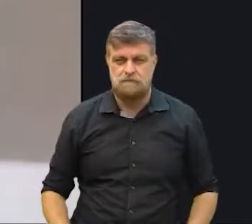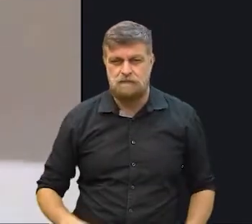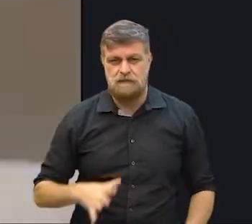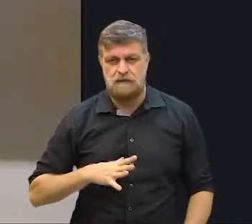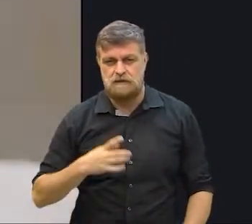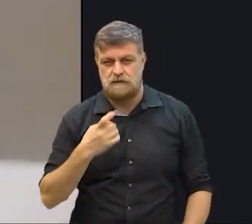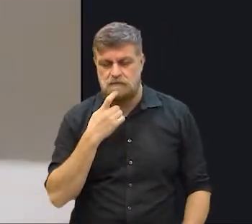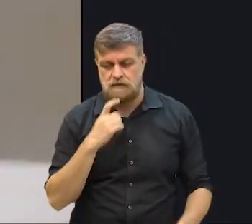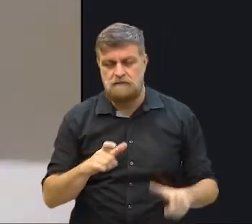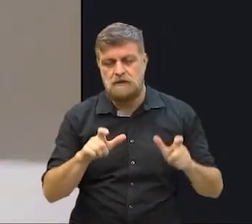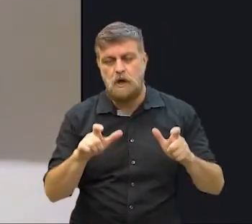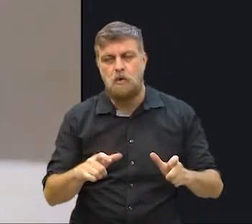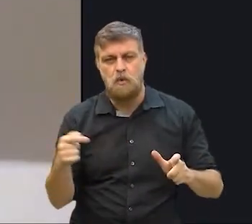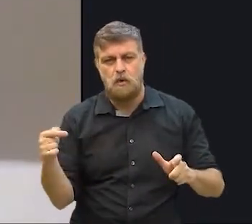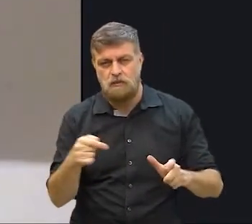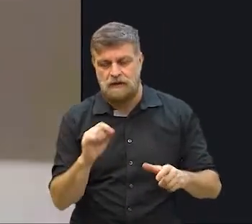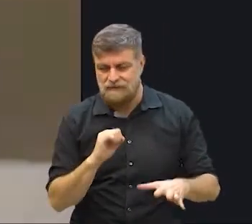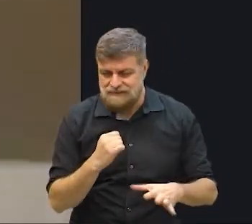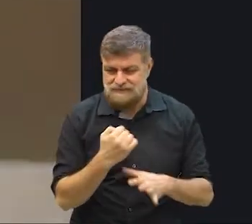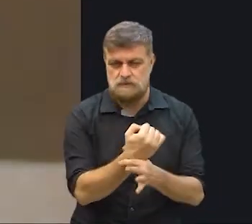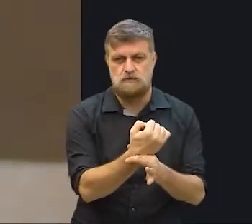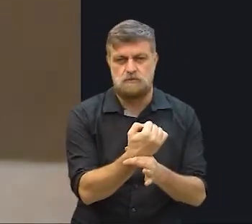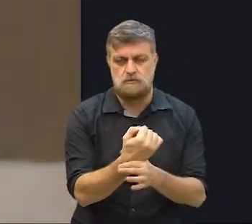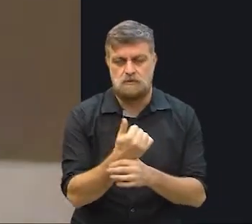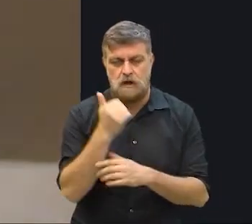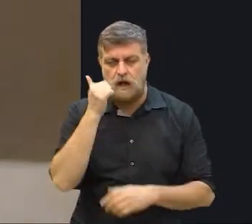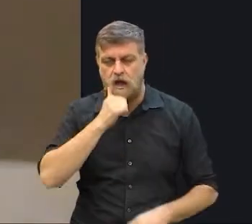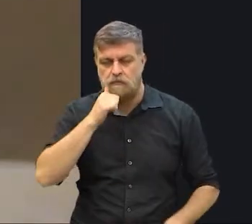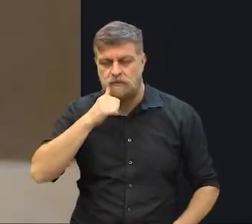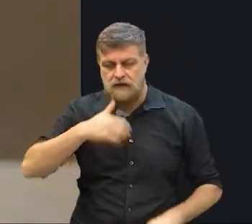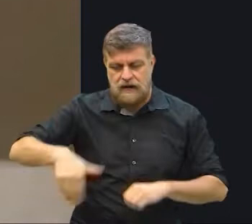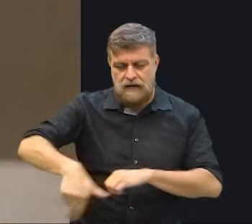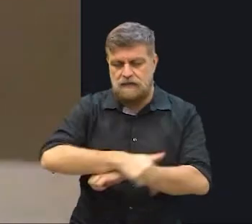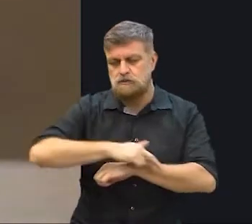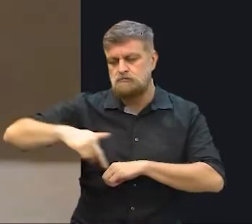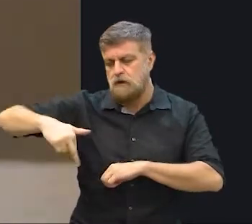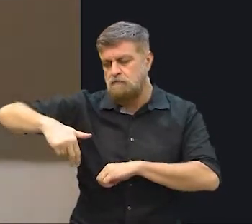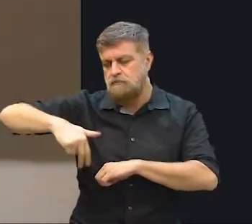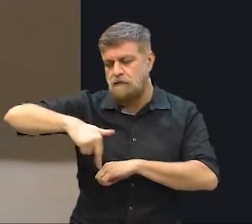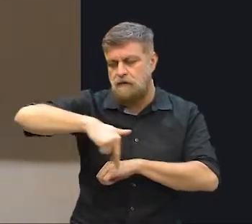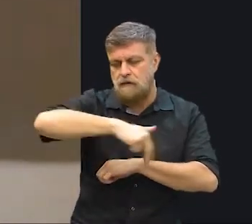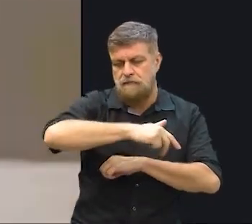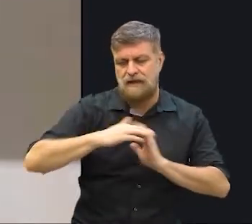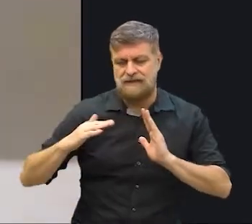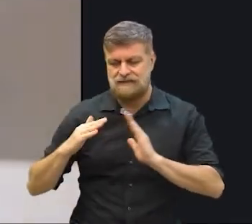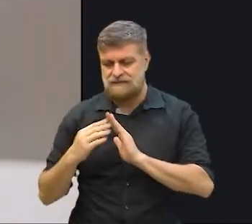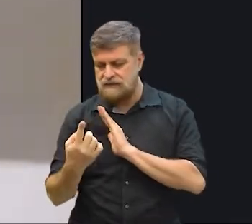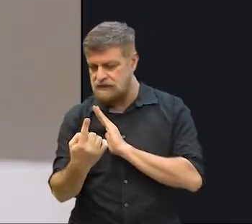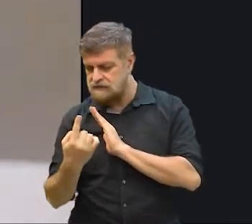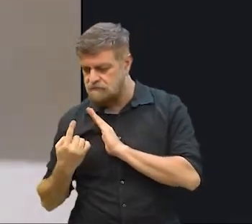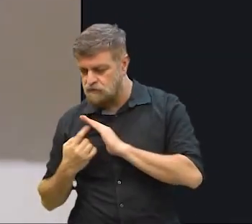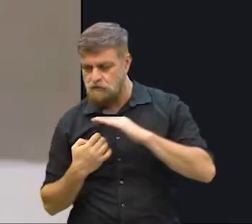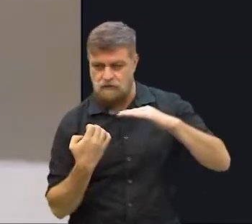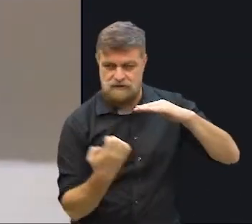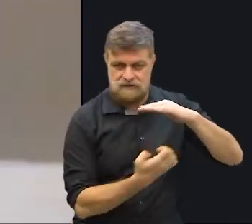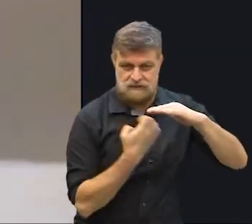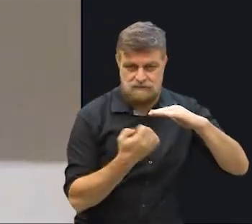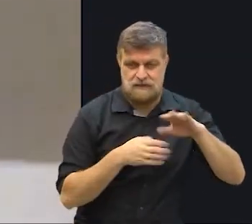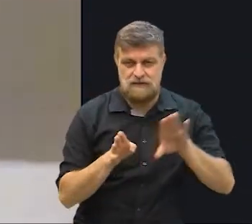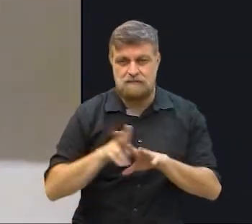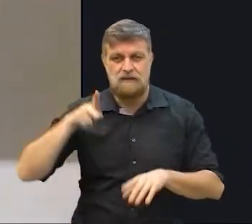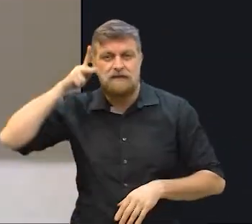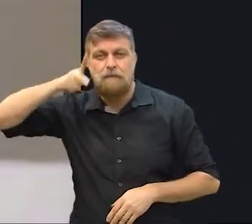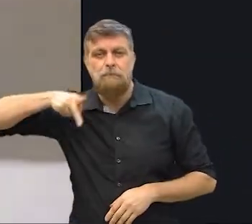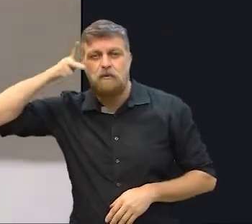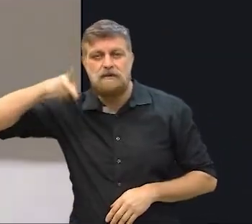volta. Campinas vai ser um espaço mais seguro para as mulheres nas ruas, nas casas, nas